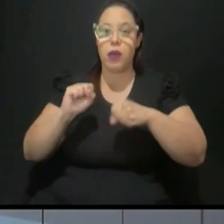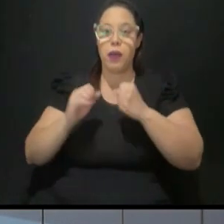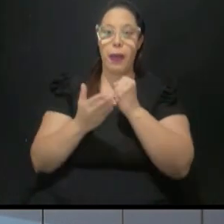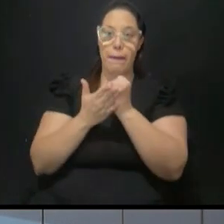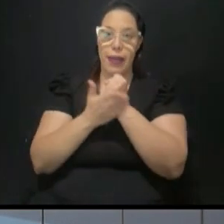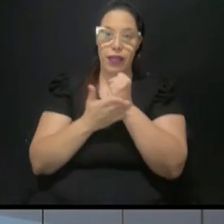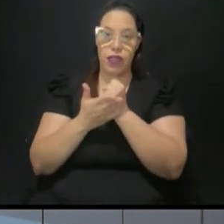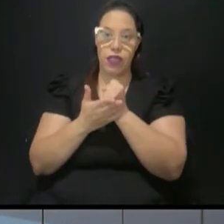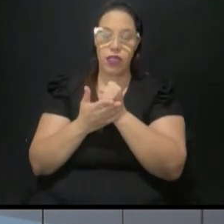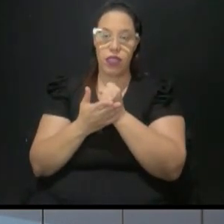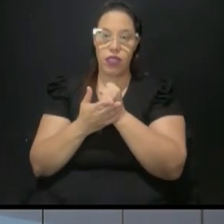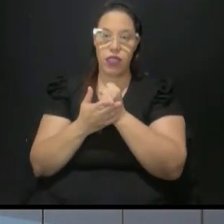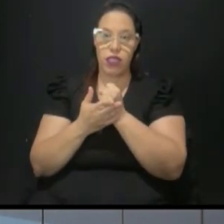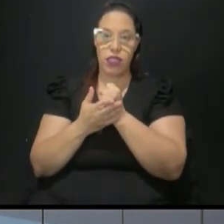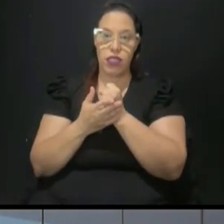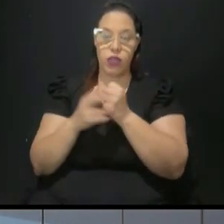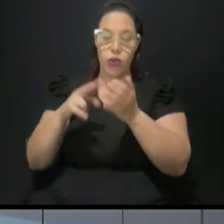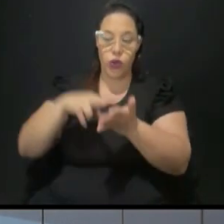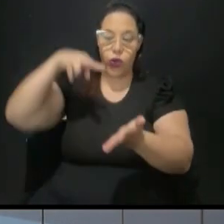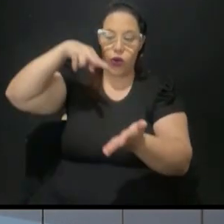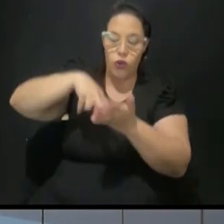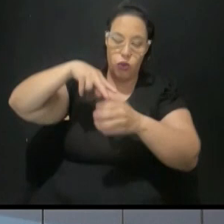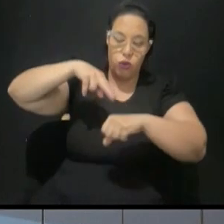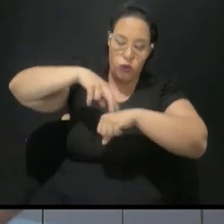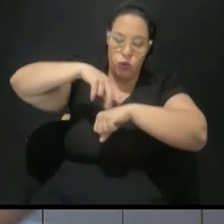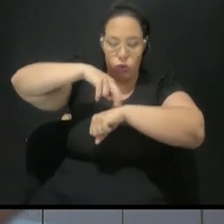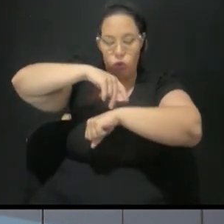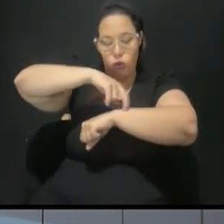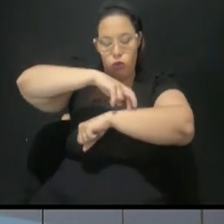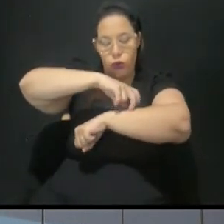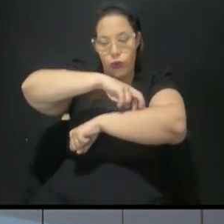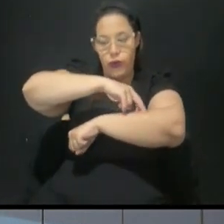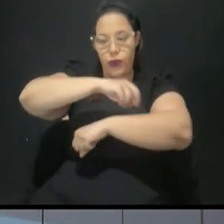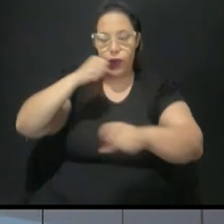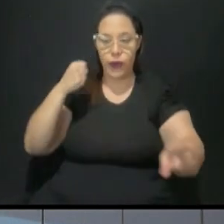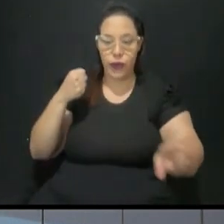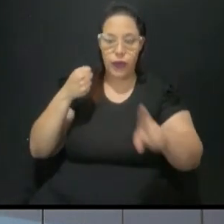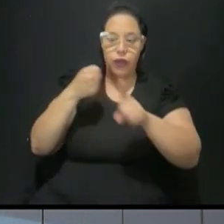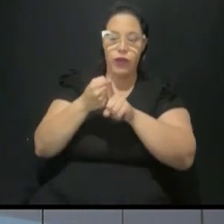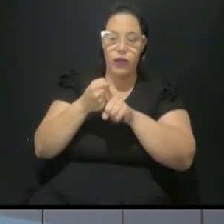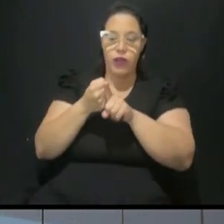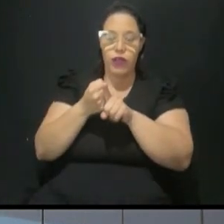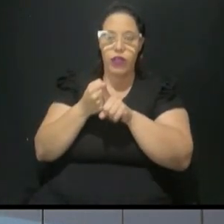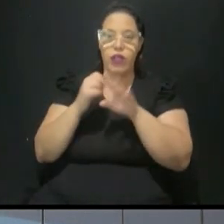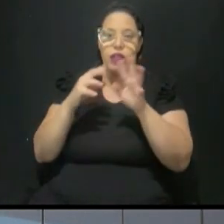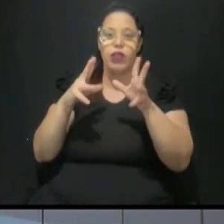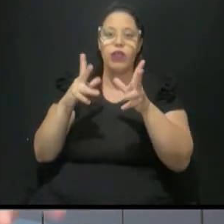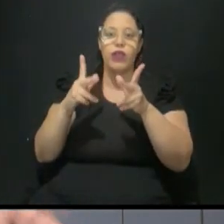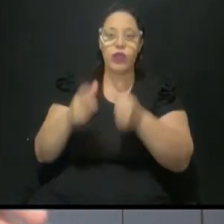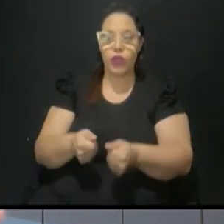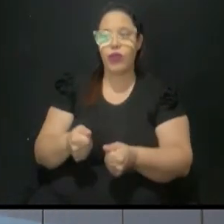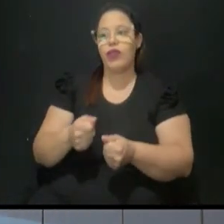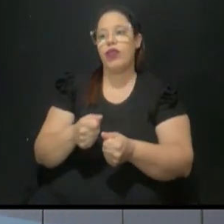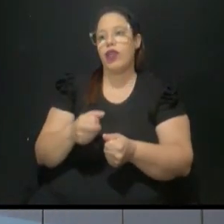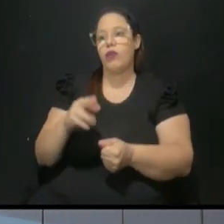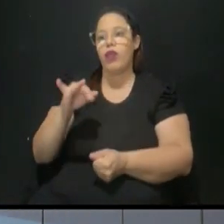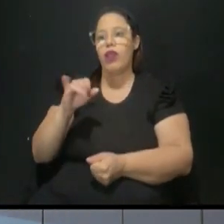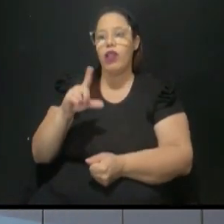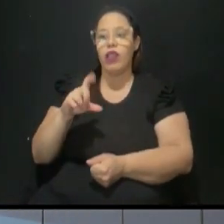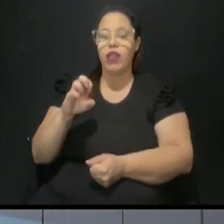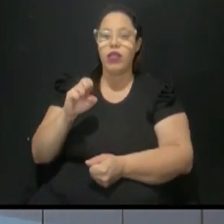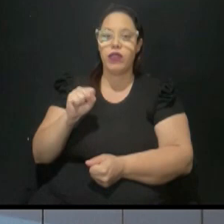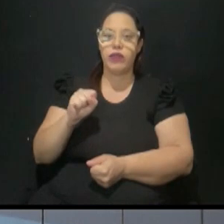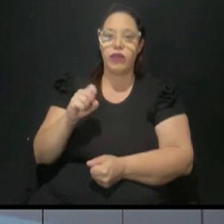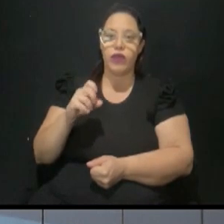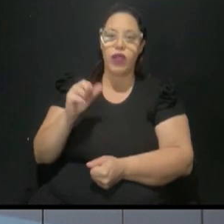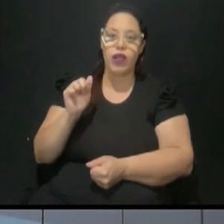correr, saltitar. Isso vai impactar em todas as modalidades de uma maneira geral. O atletismo, de fato, ele é um esporte